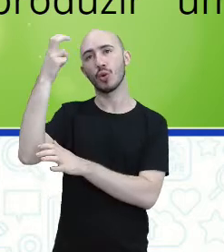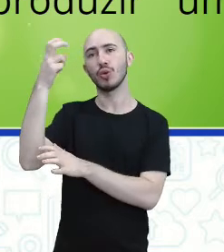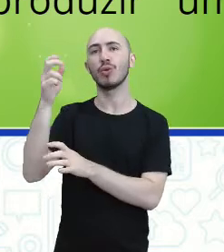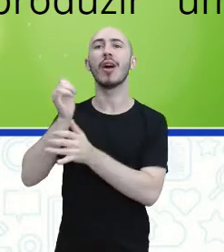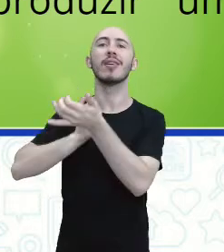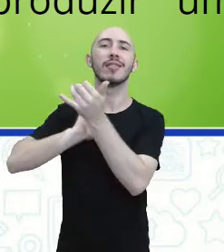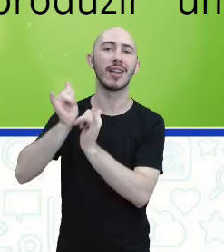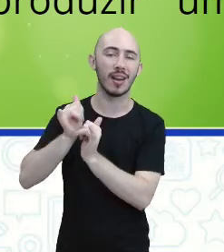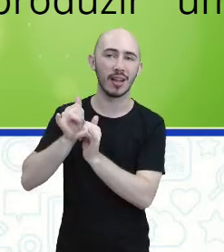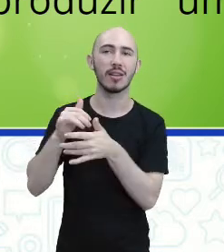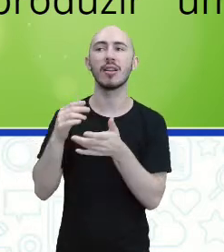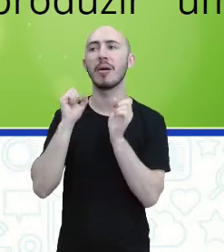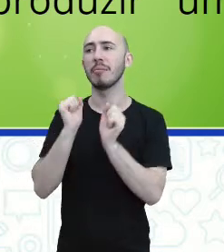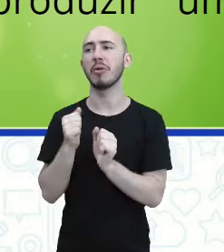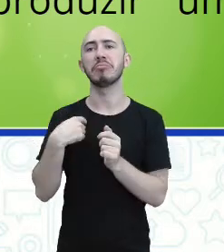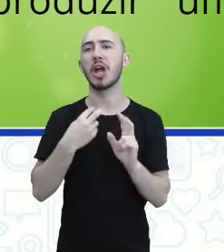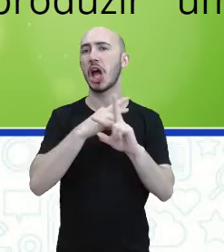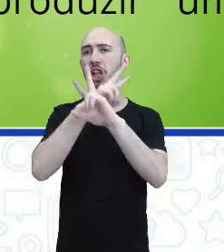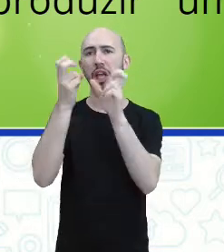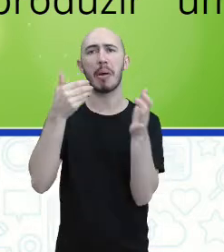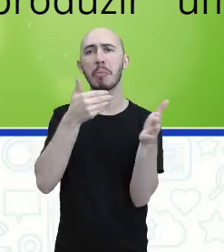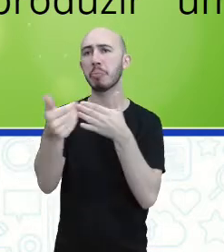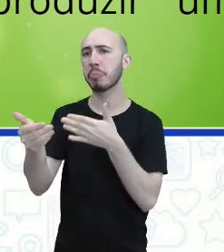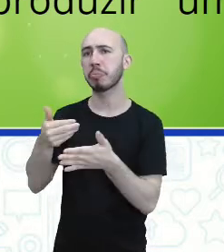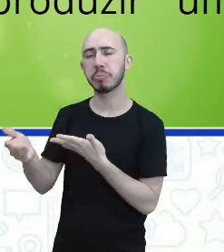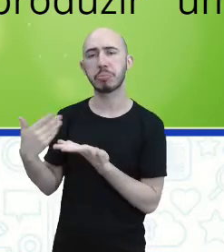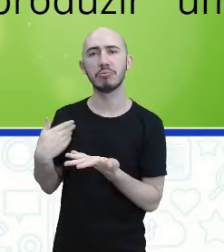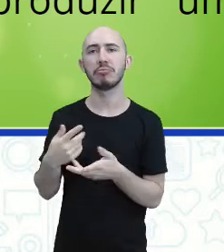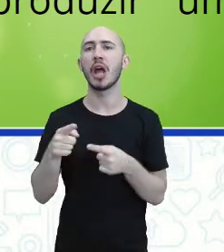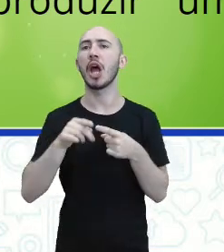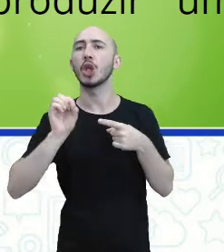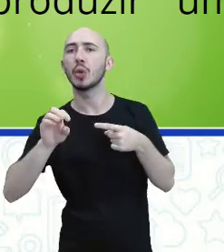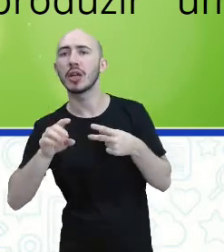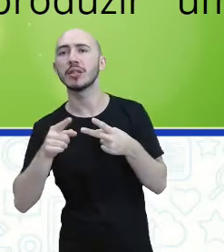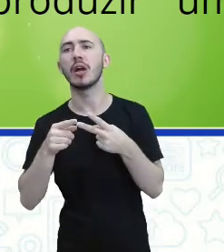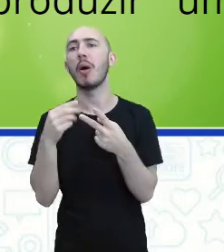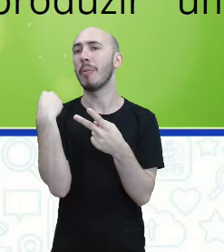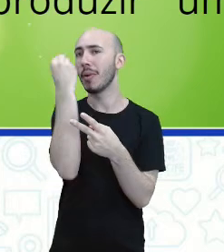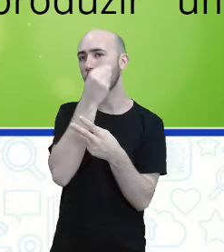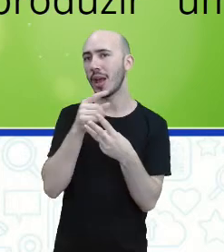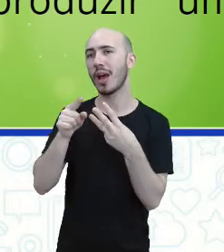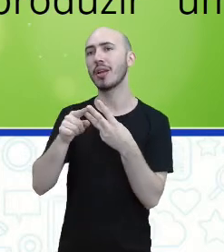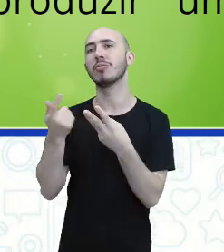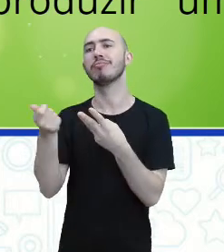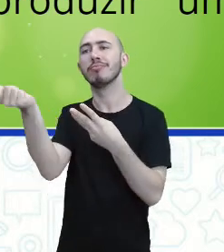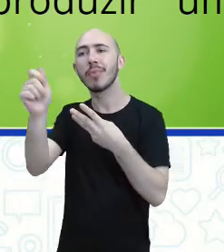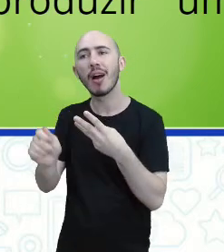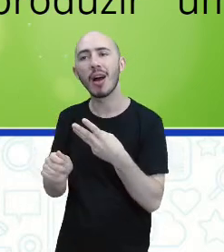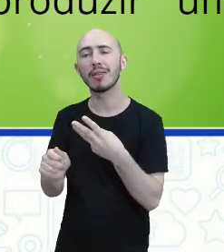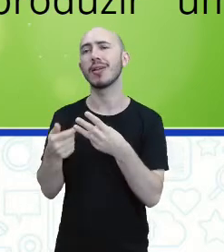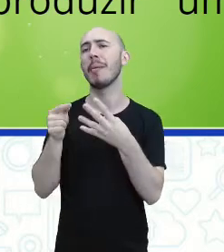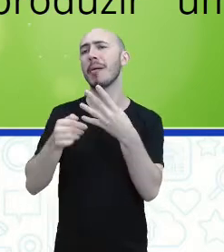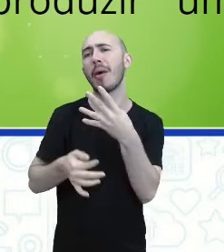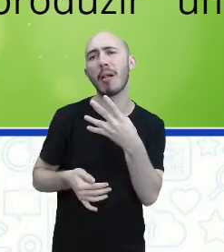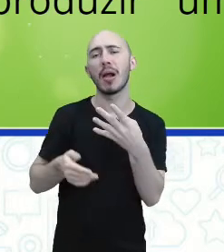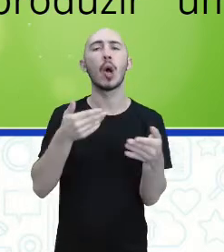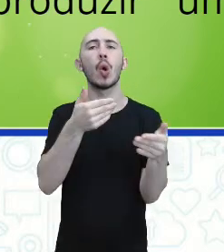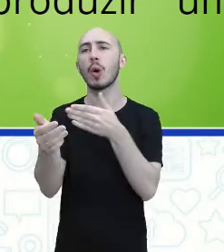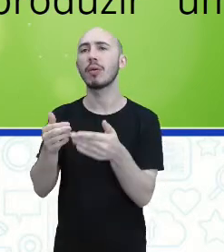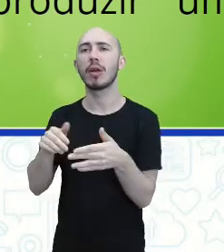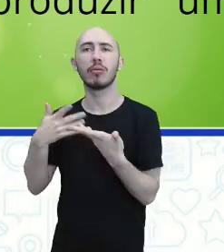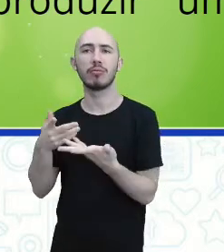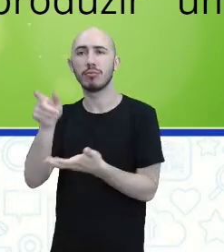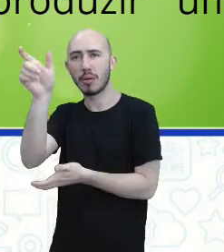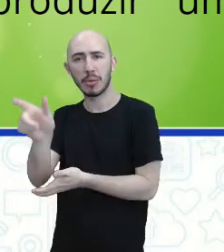Pode versar sobre qualquer tema, educação, maquiagem, trabalhos manuais. Qualquer um, com